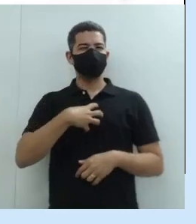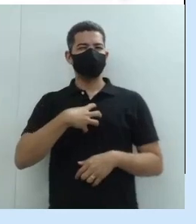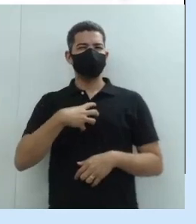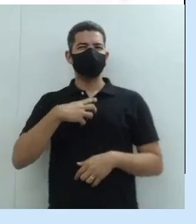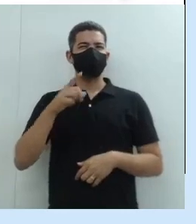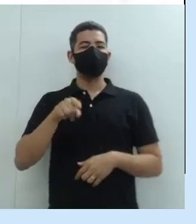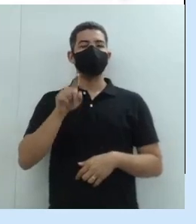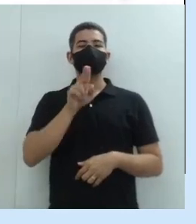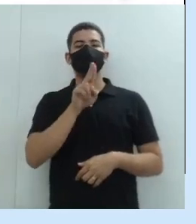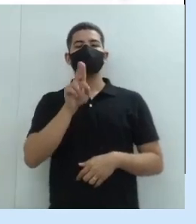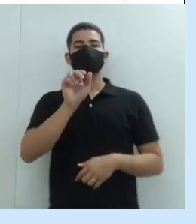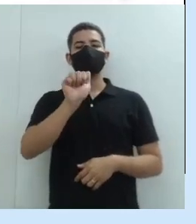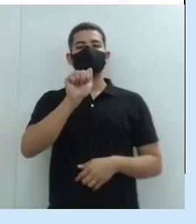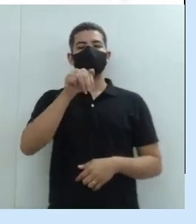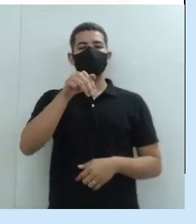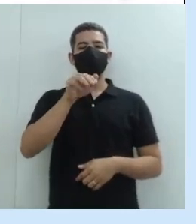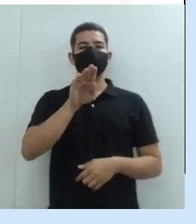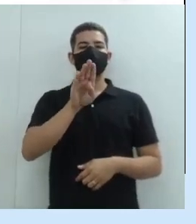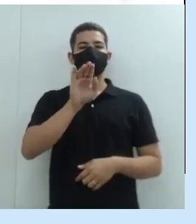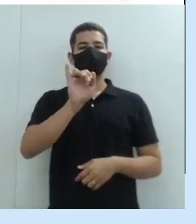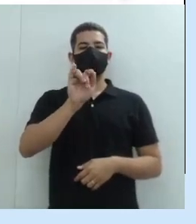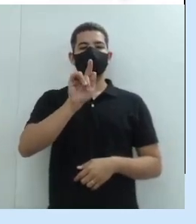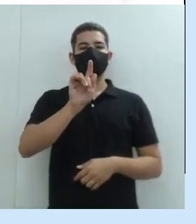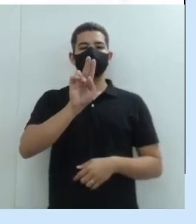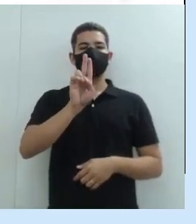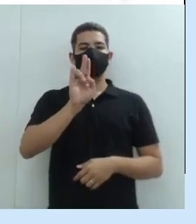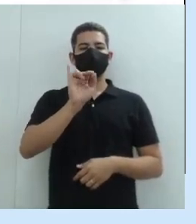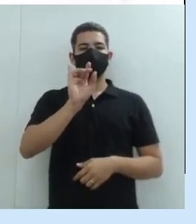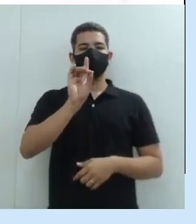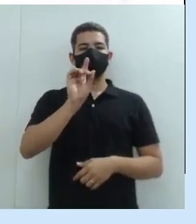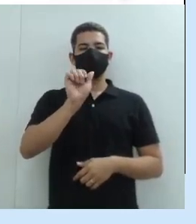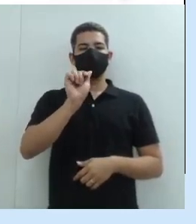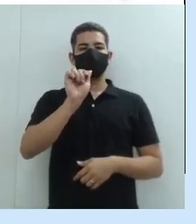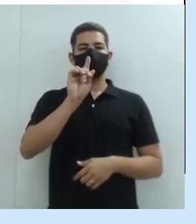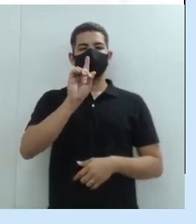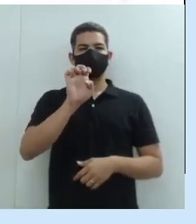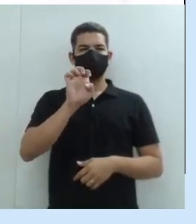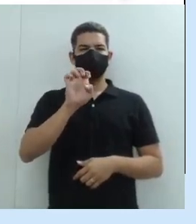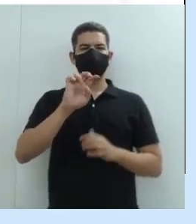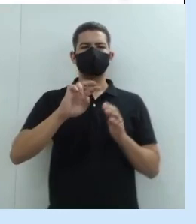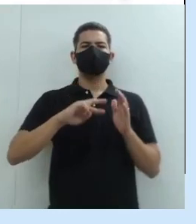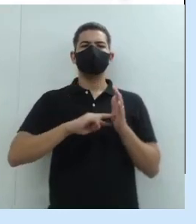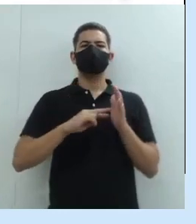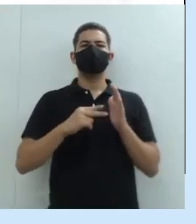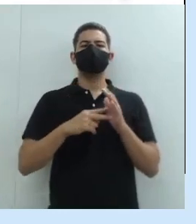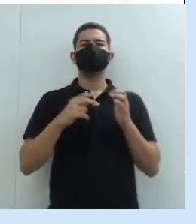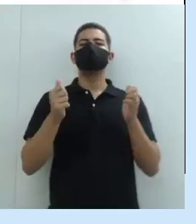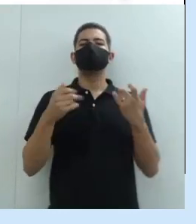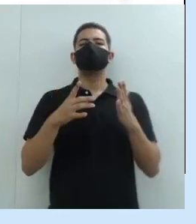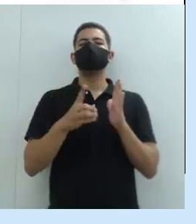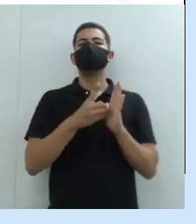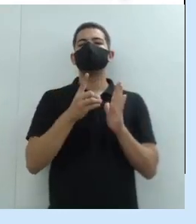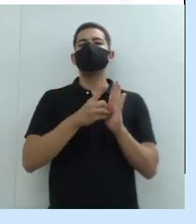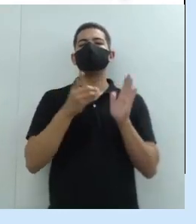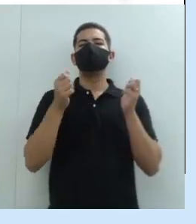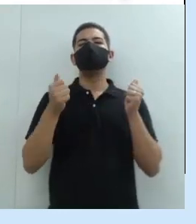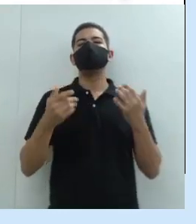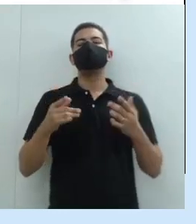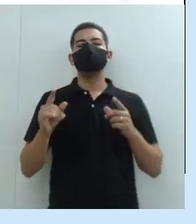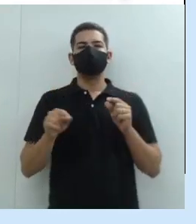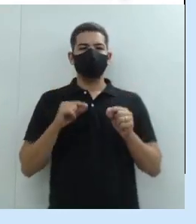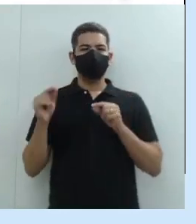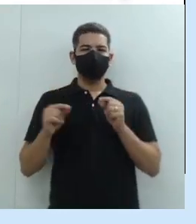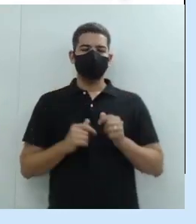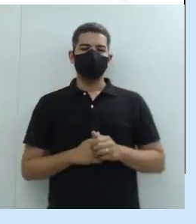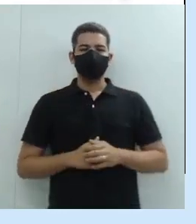chamamos de ambiguidade, gente. Então vamos olhar aí na definição do dicionário de forma completa o